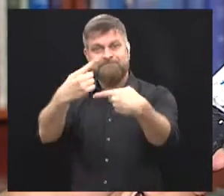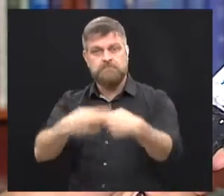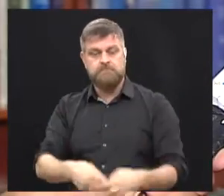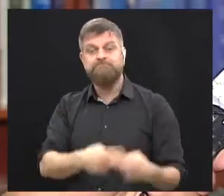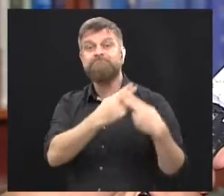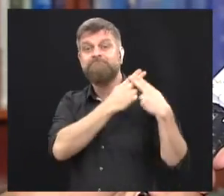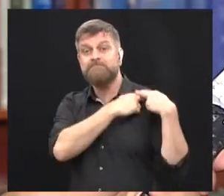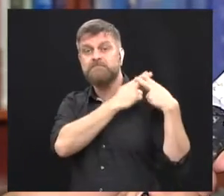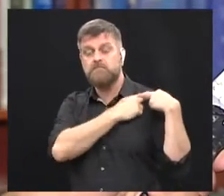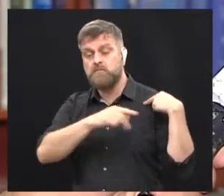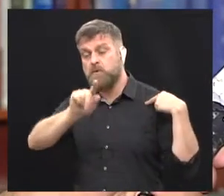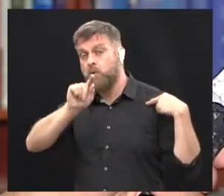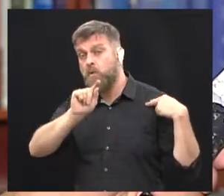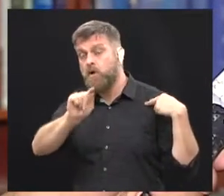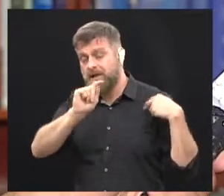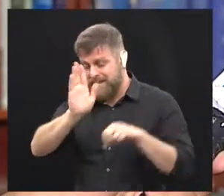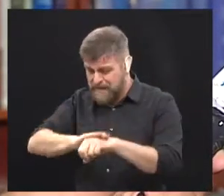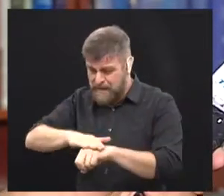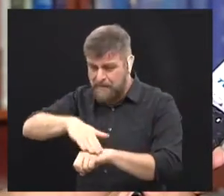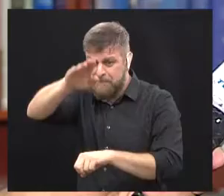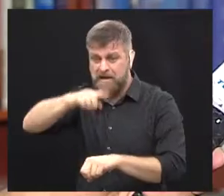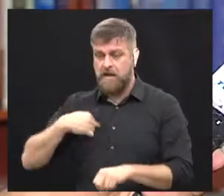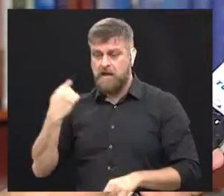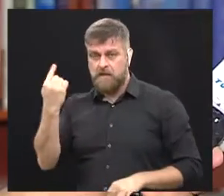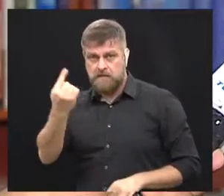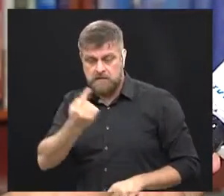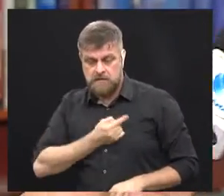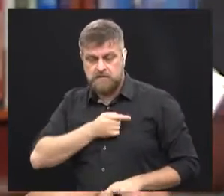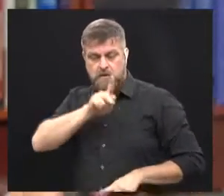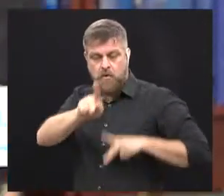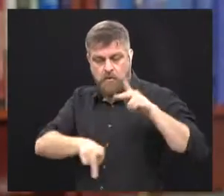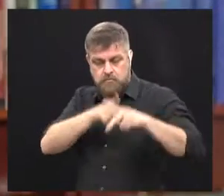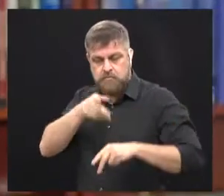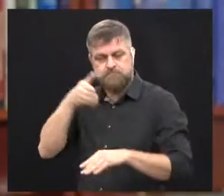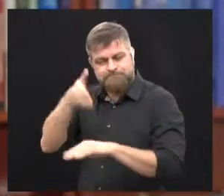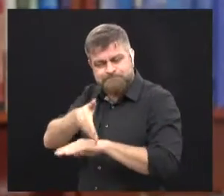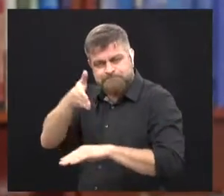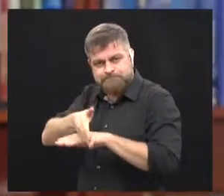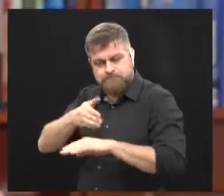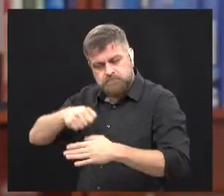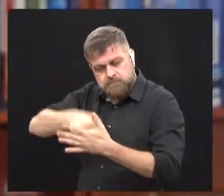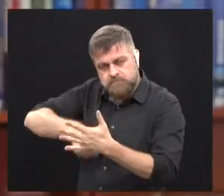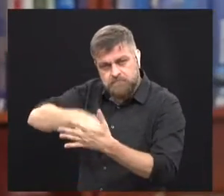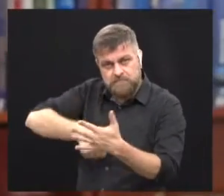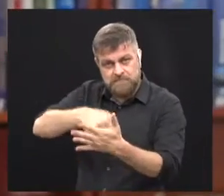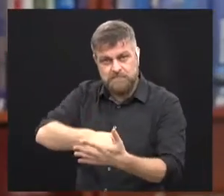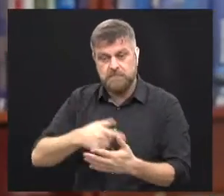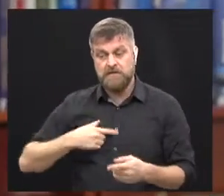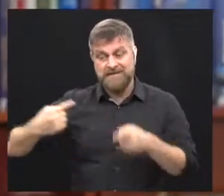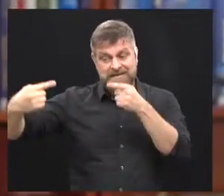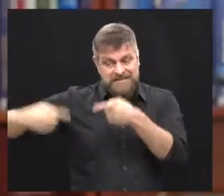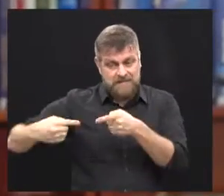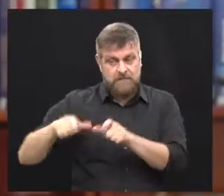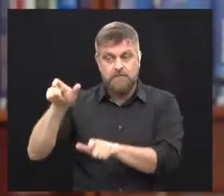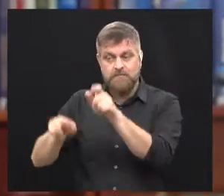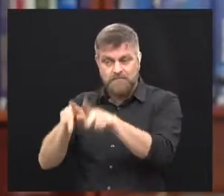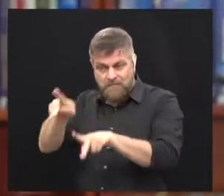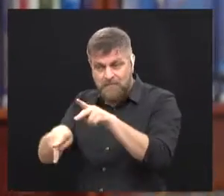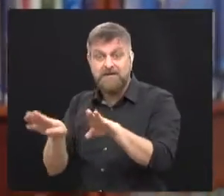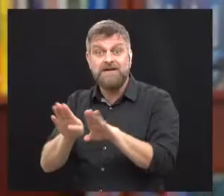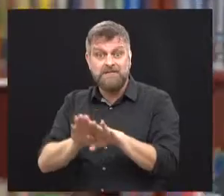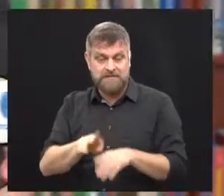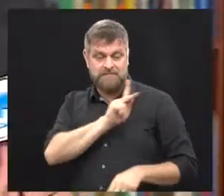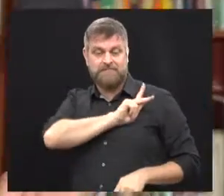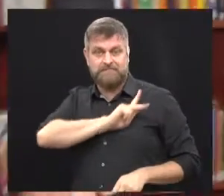agora exatamente, muito mais da participação do cidadão. São muitos desafios, tanto para os cidadãos, como também para o presidente